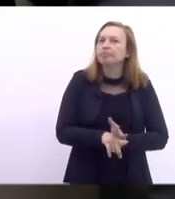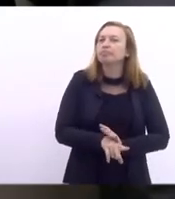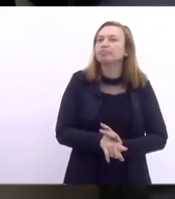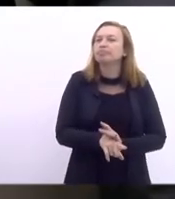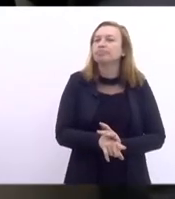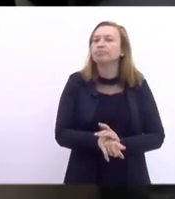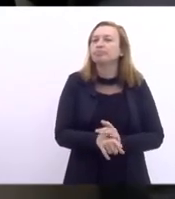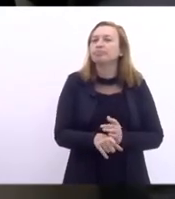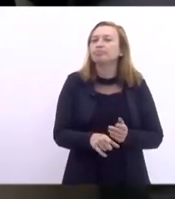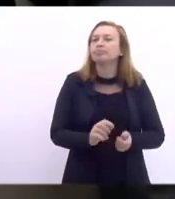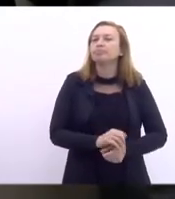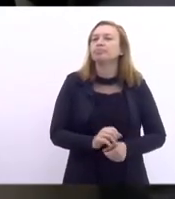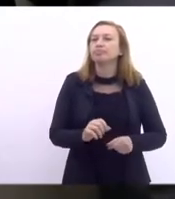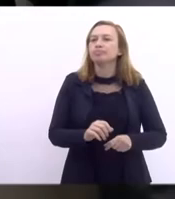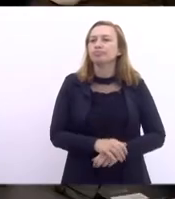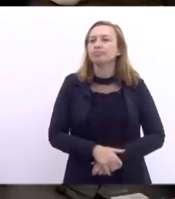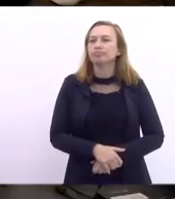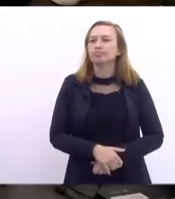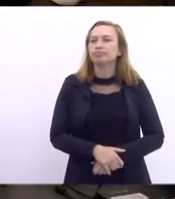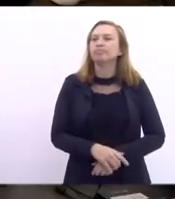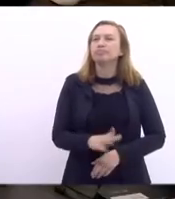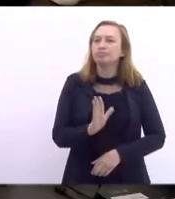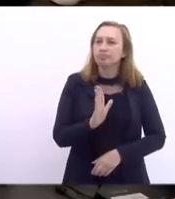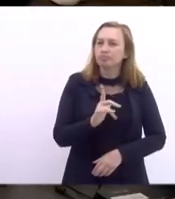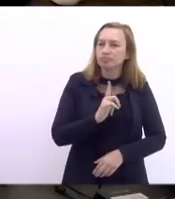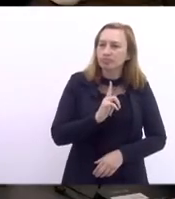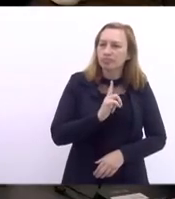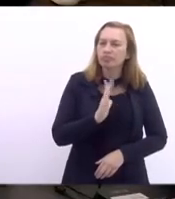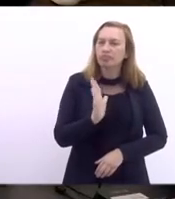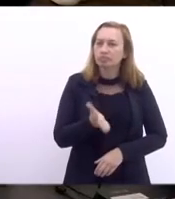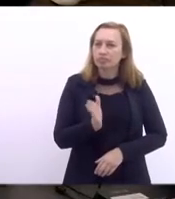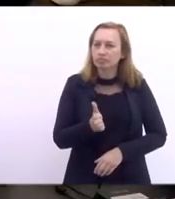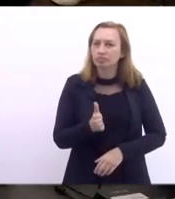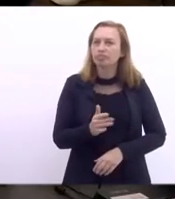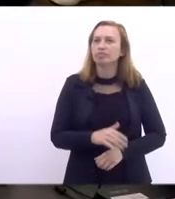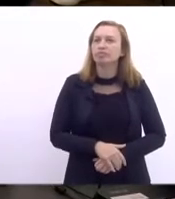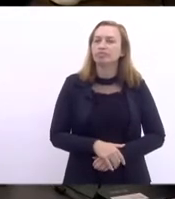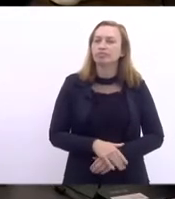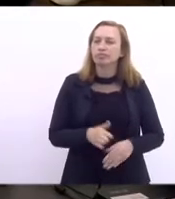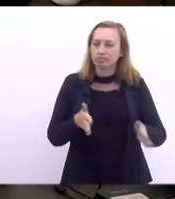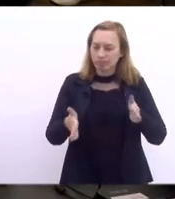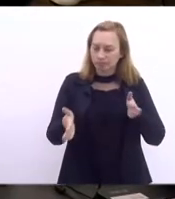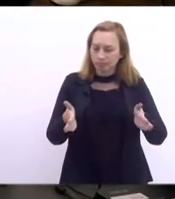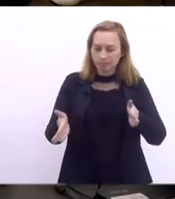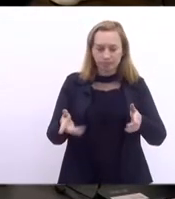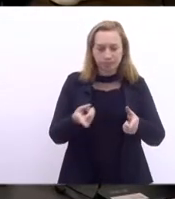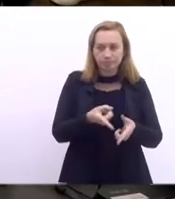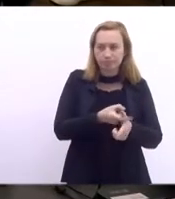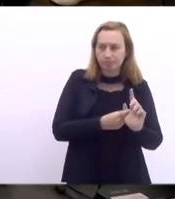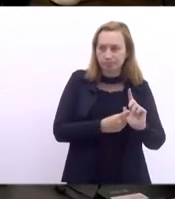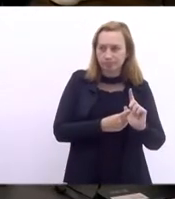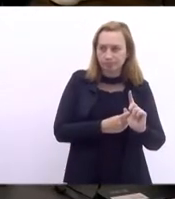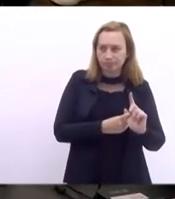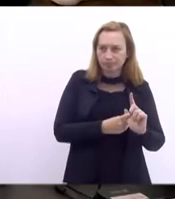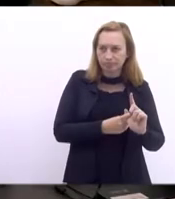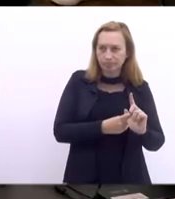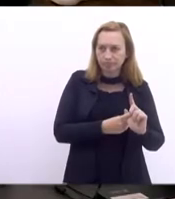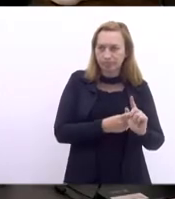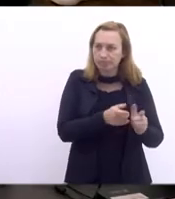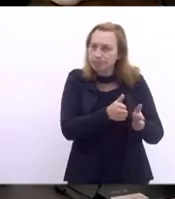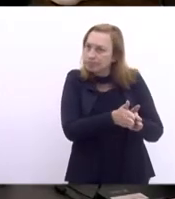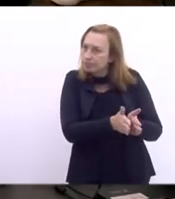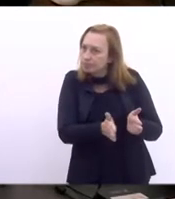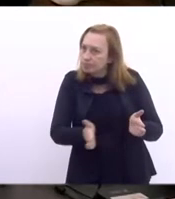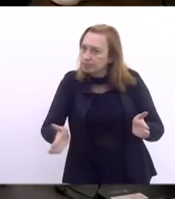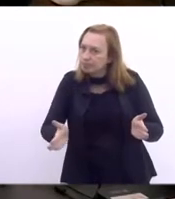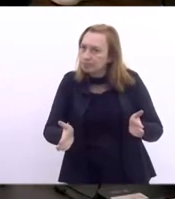de 2016 não já ouvi essa previsão que a dívida ela estaria numa trajetória